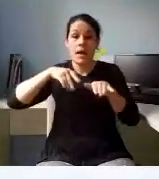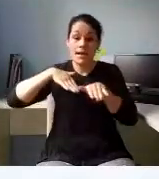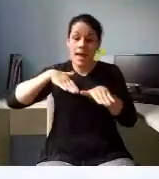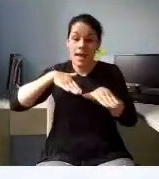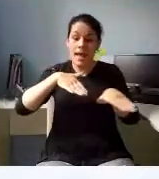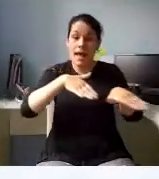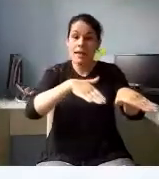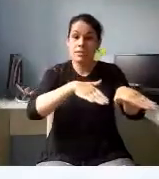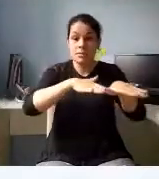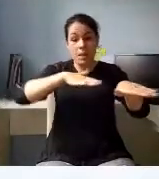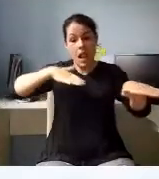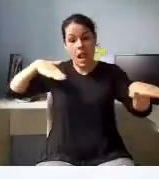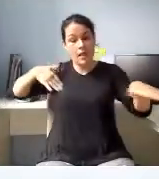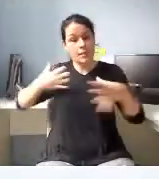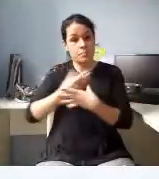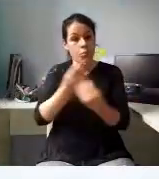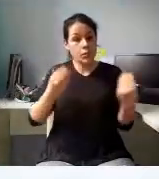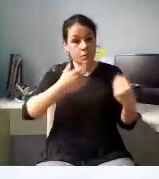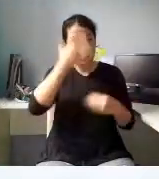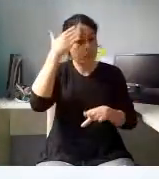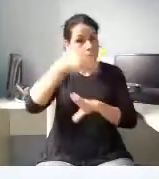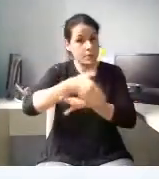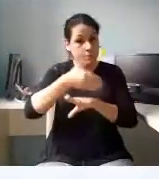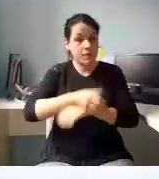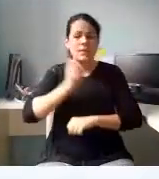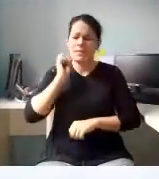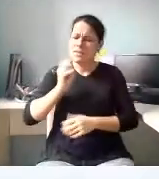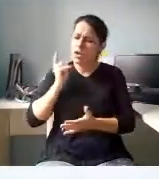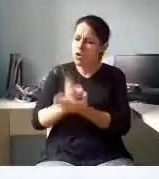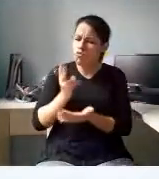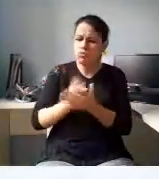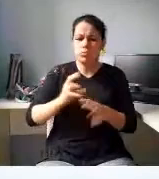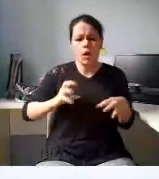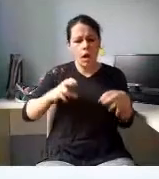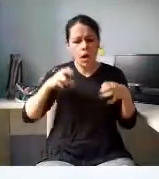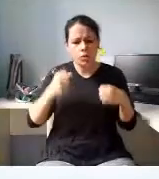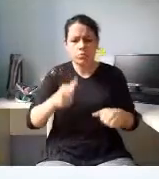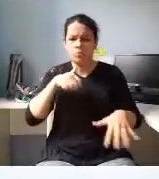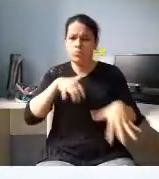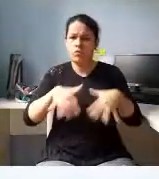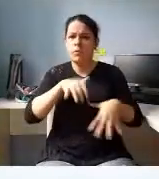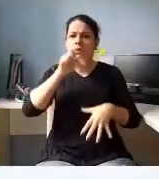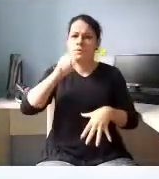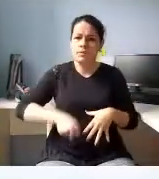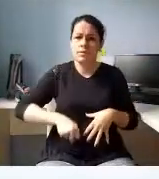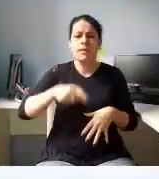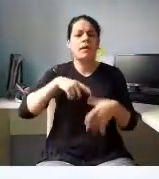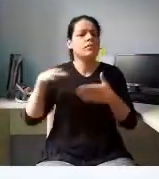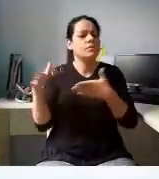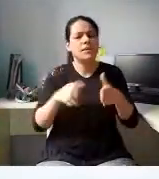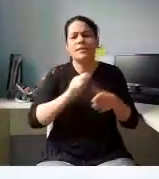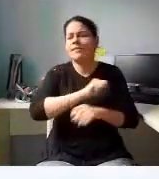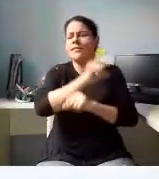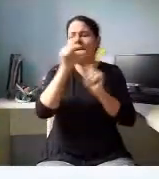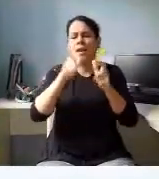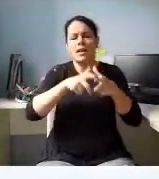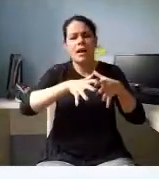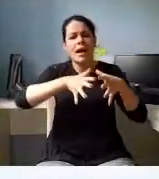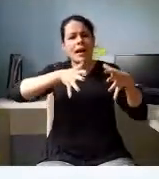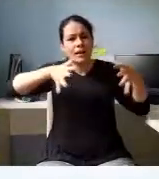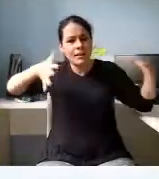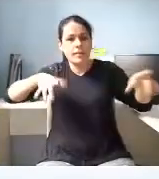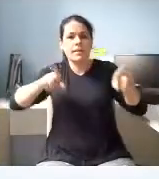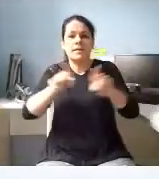Se der continuidade a esse processo das manifestações, aí tende a crescer e aí